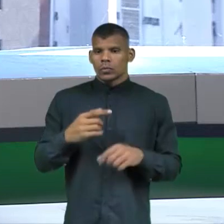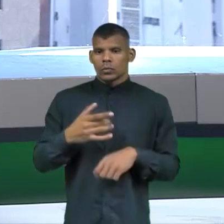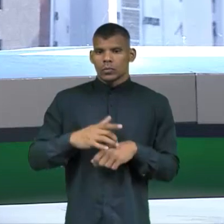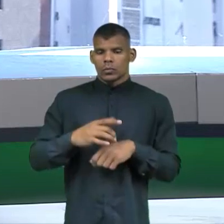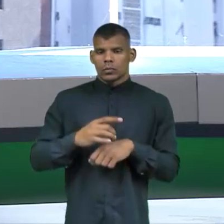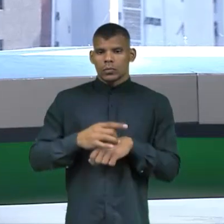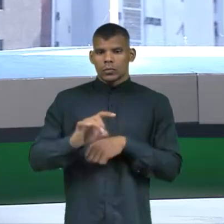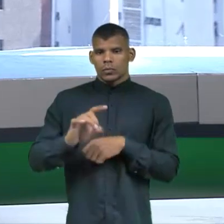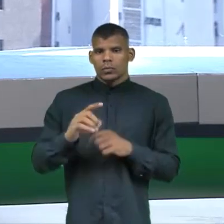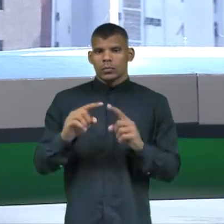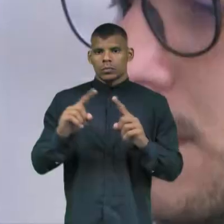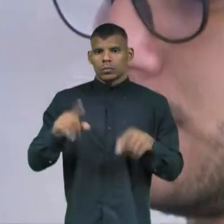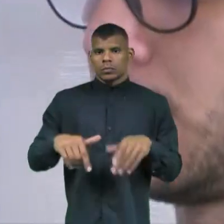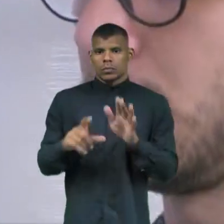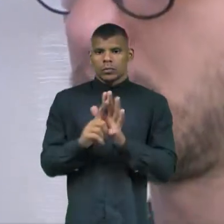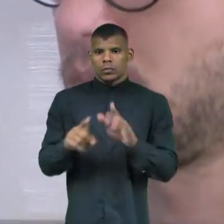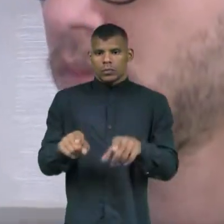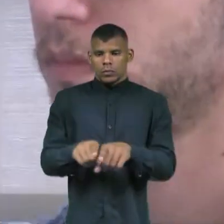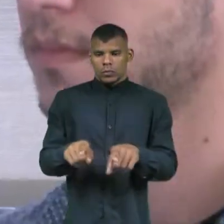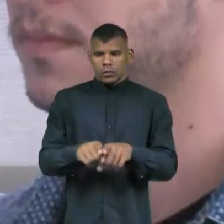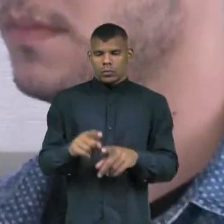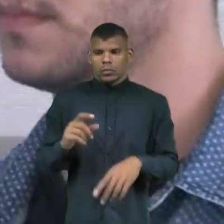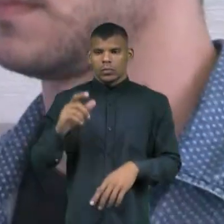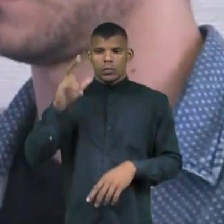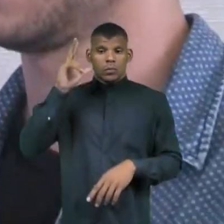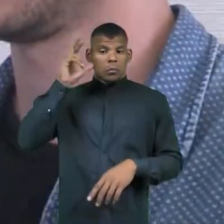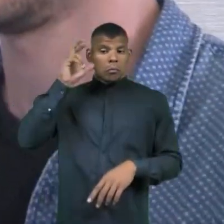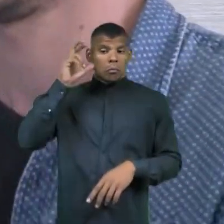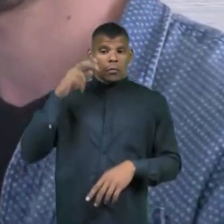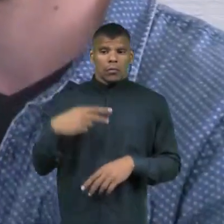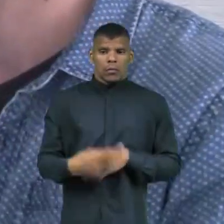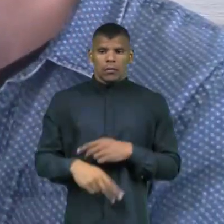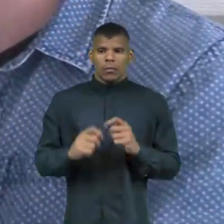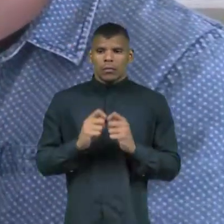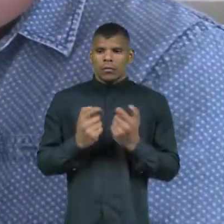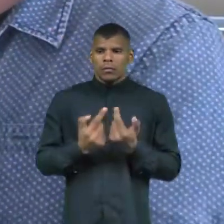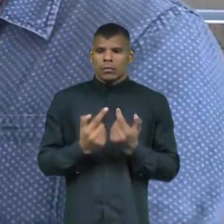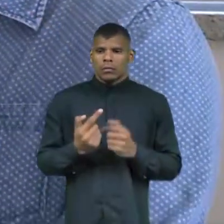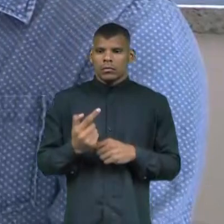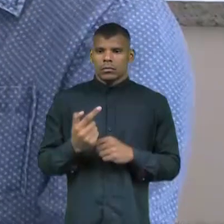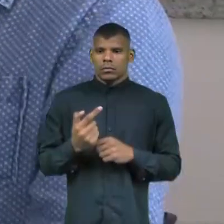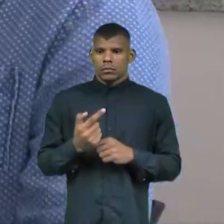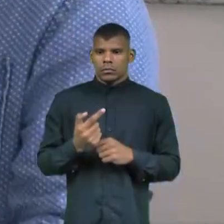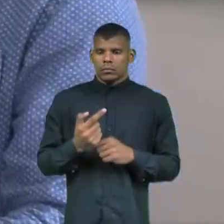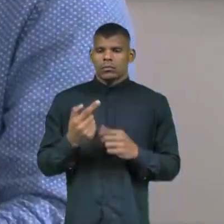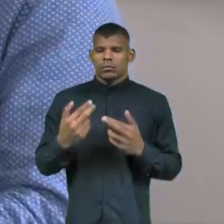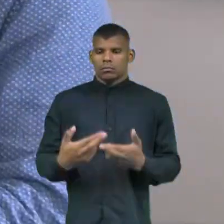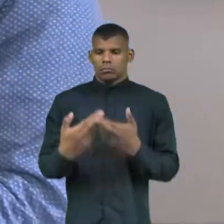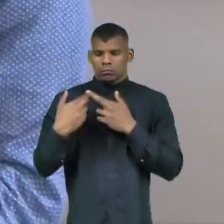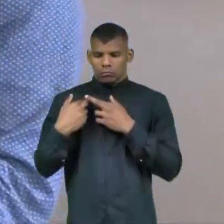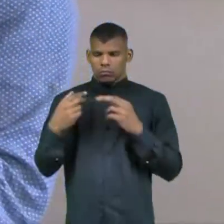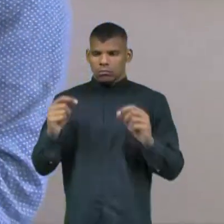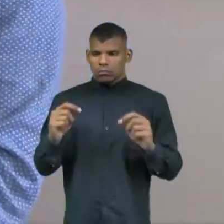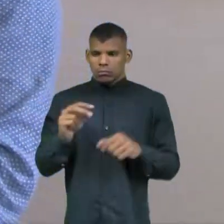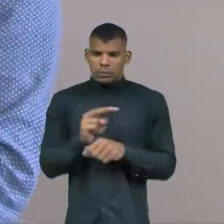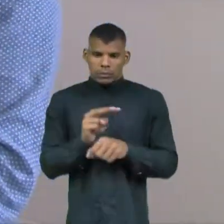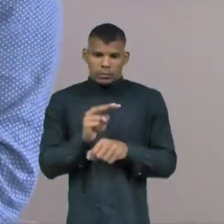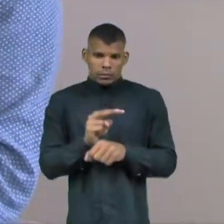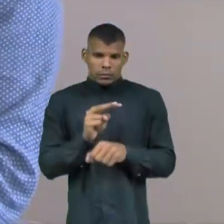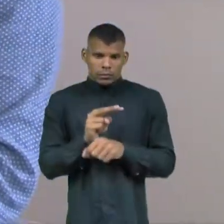de lei. A Ouvidoria Parlamentar da Assembleia Legislativa é responsável pela fiscalização